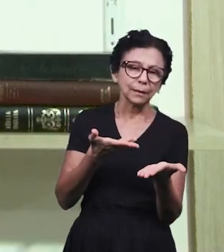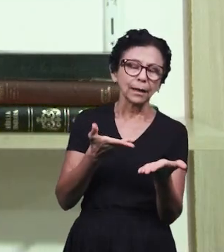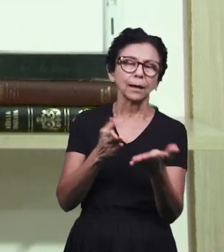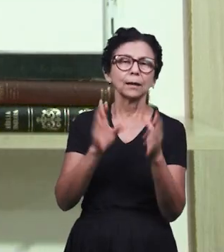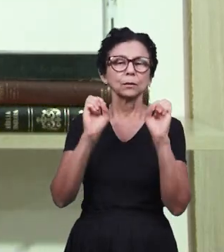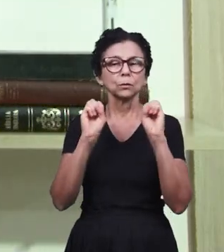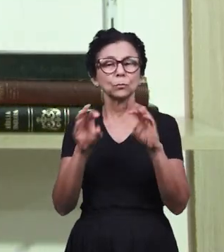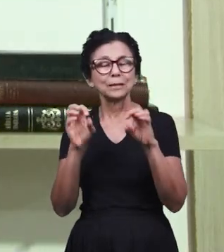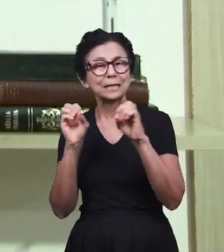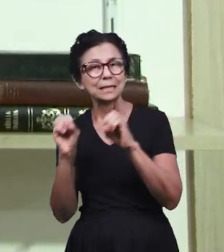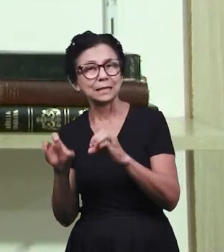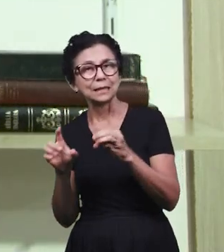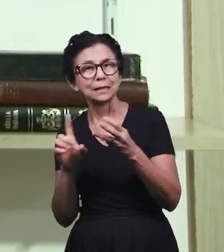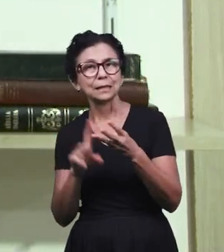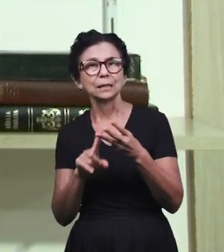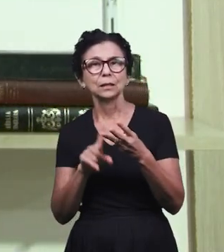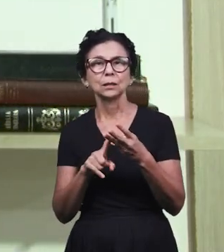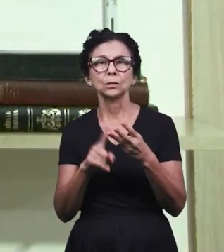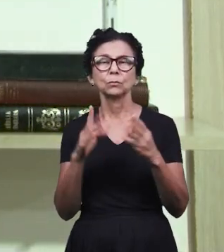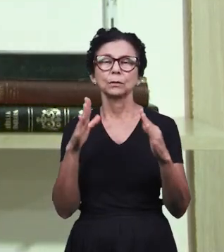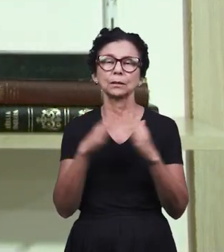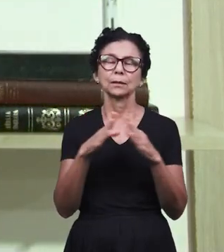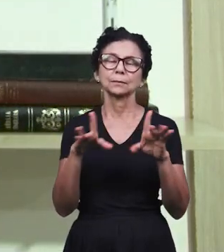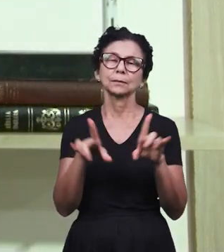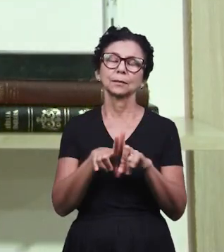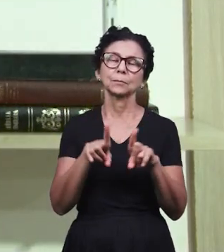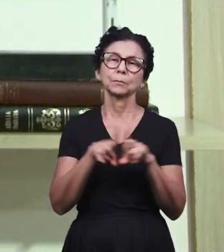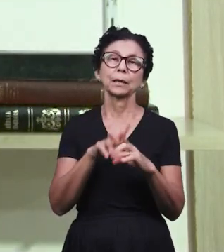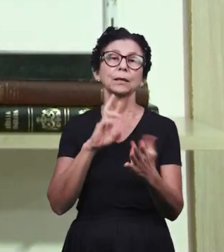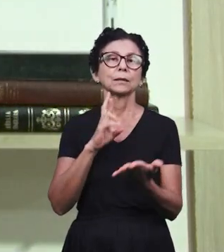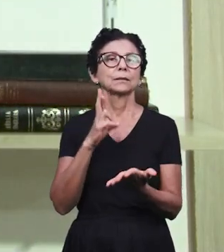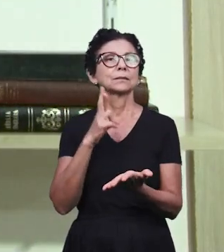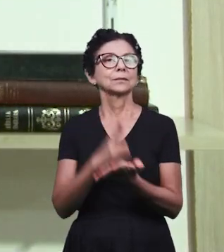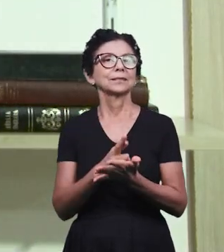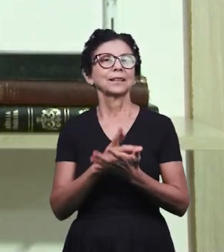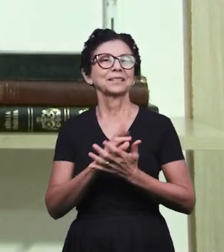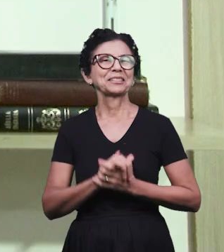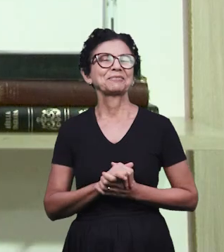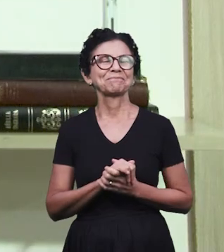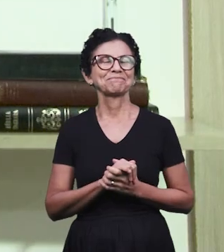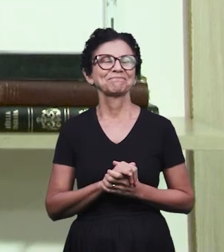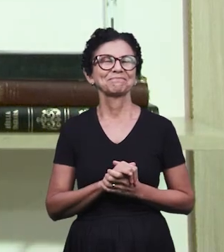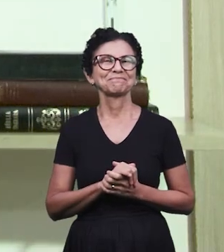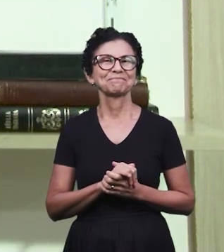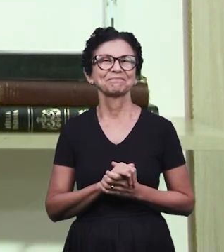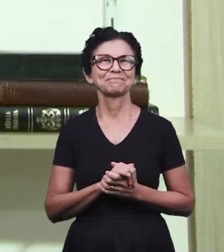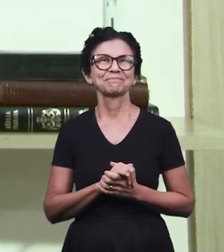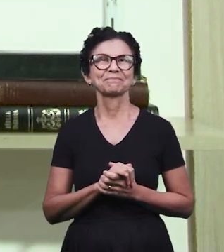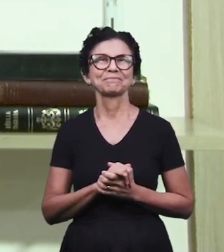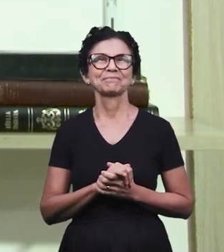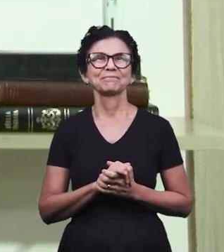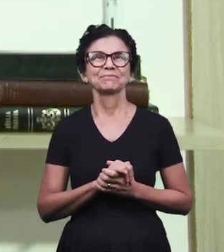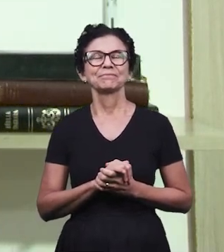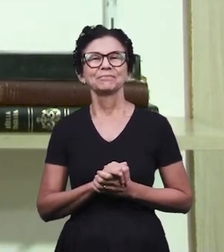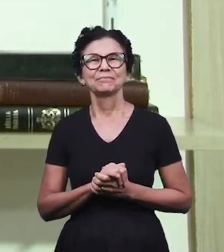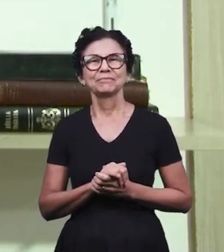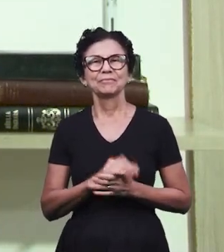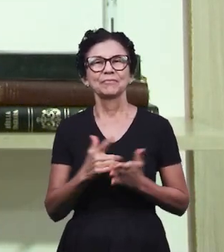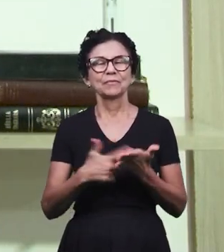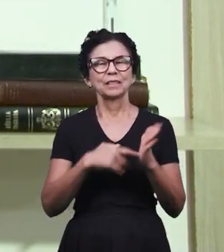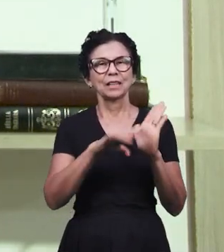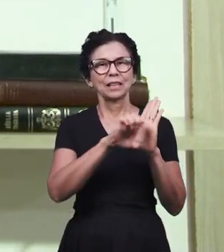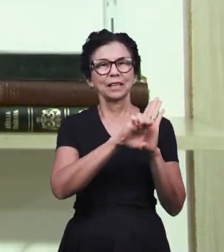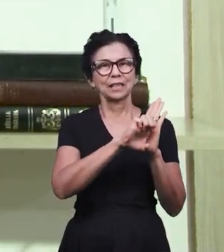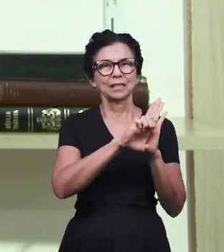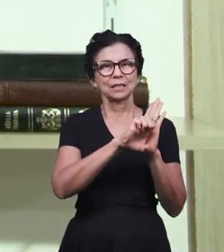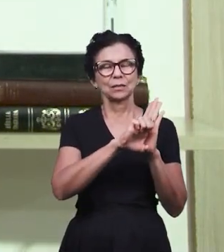do ensino, no dia a dia em casa. E o resultado nós podemos ver como resultado lá em Êxodo, que diz